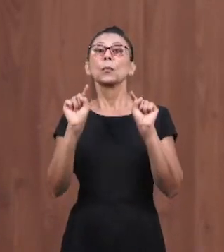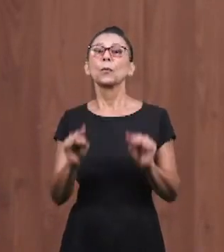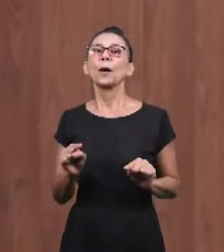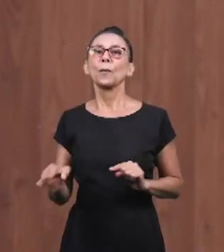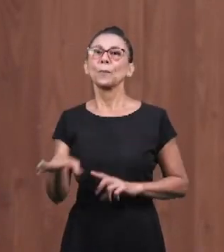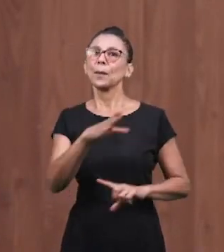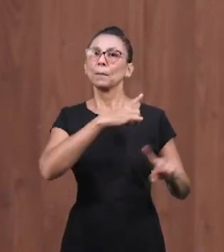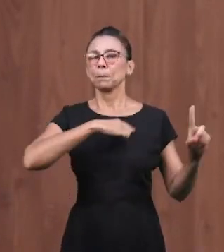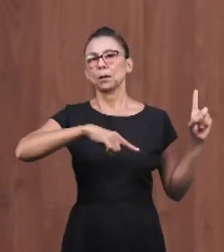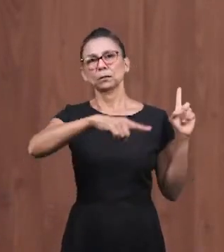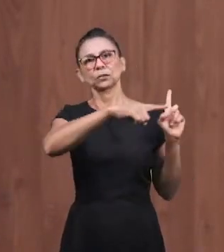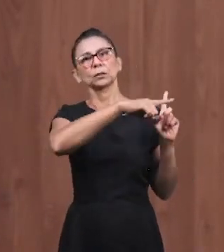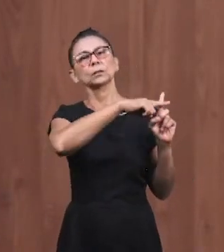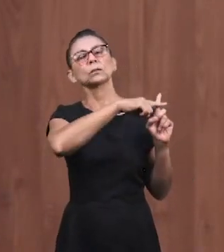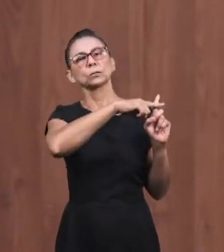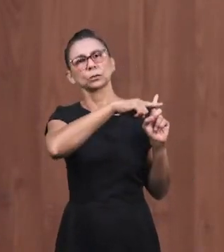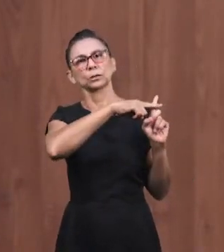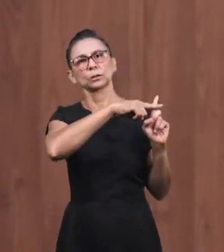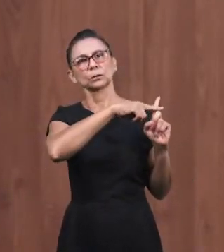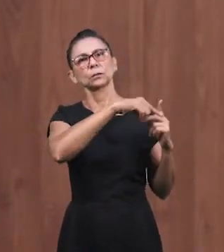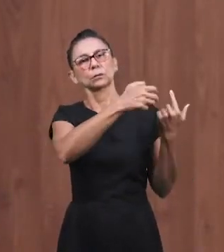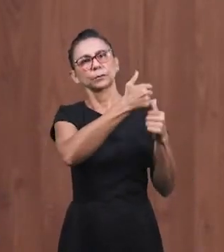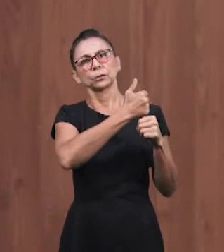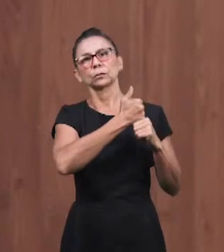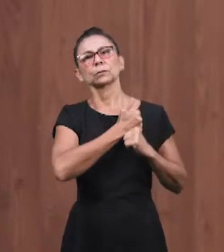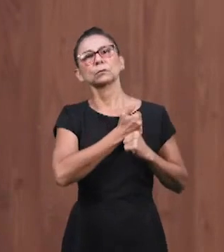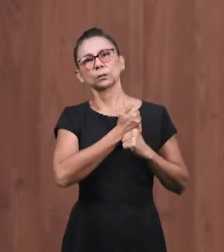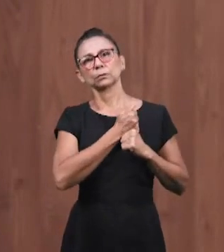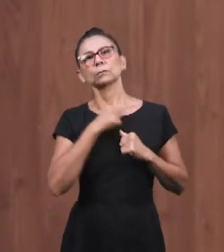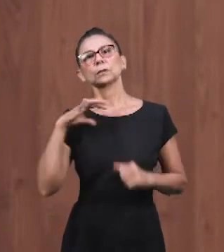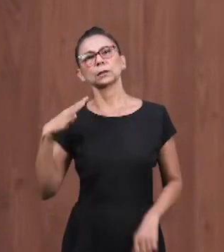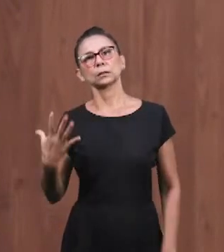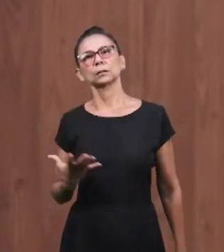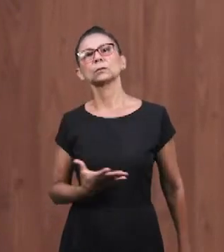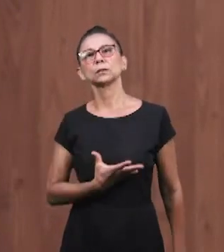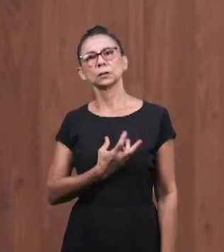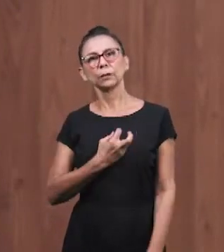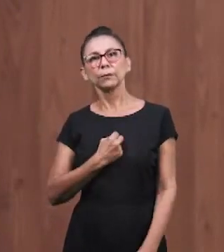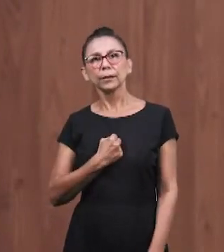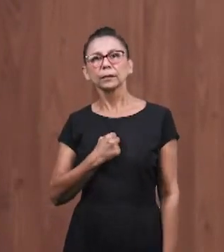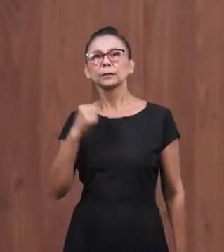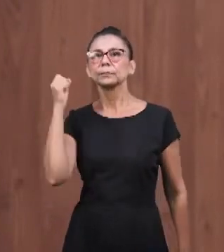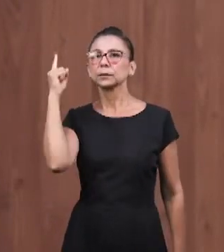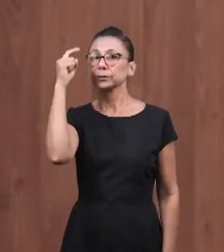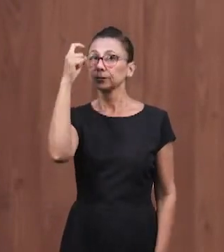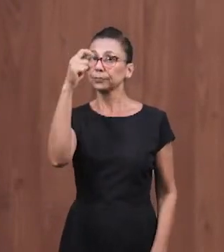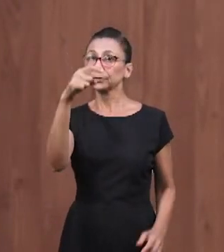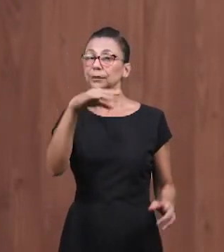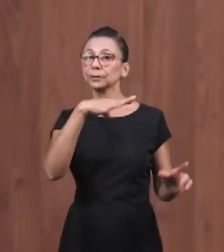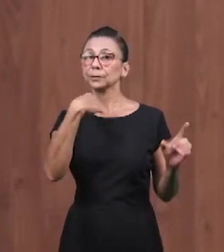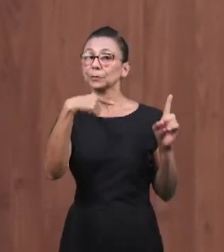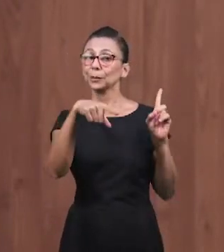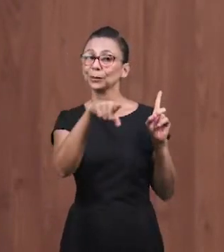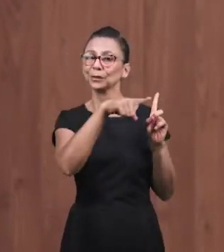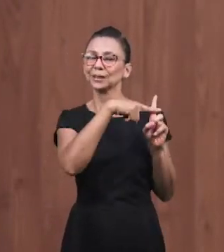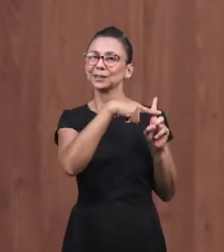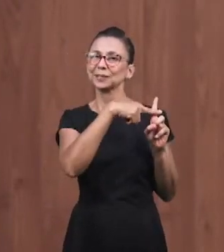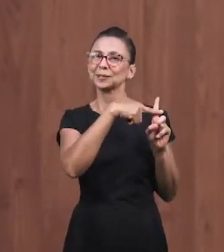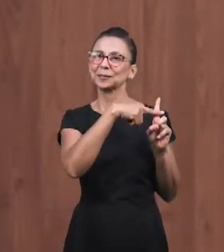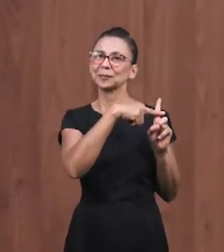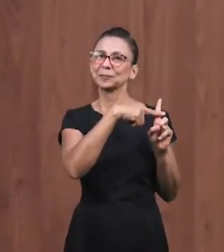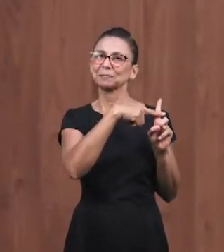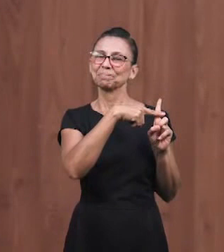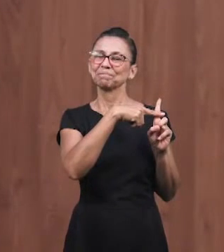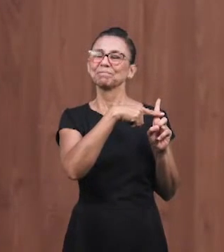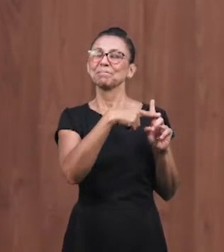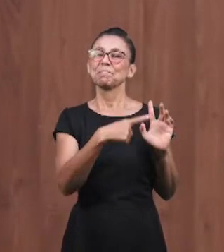conosco. E Jesus se encontrou conosco exatamente ali na cruz. Então era o caminho mais difícil, mas que apontava para o